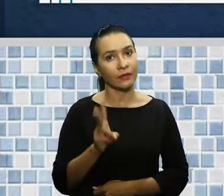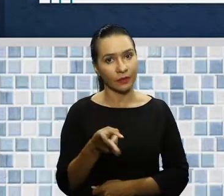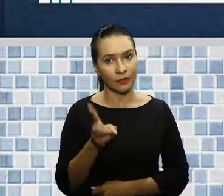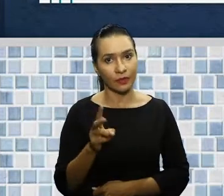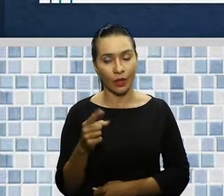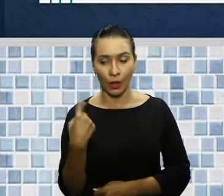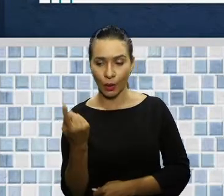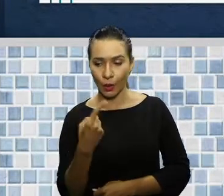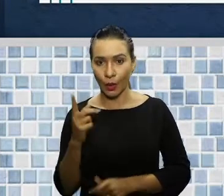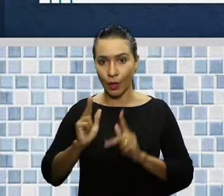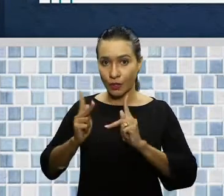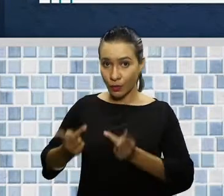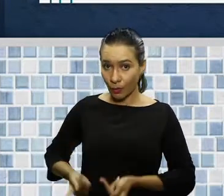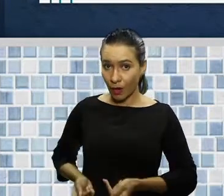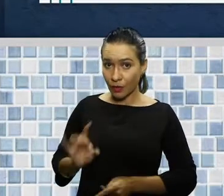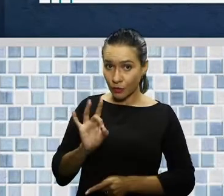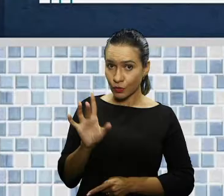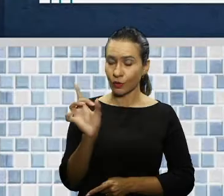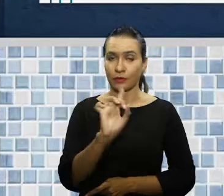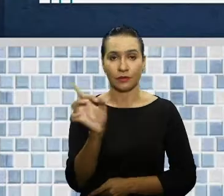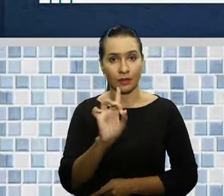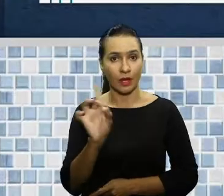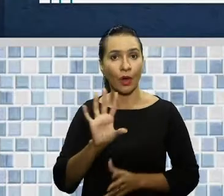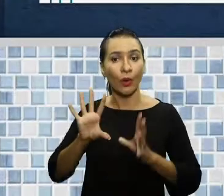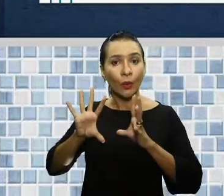nós, seres humanos, mas